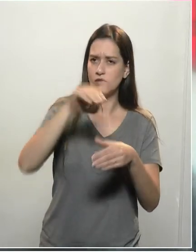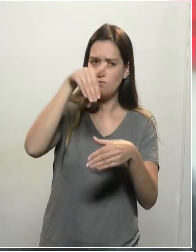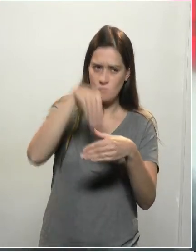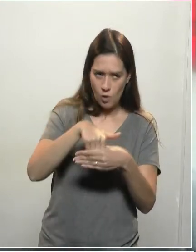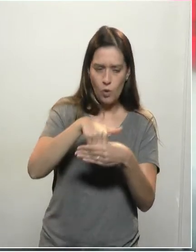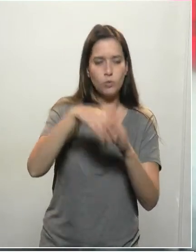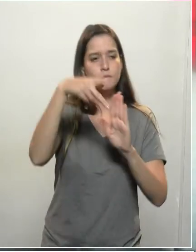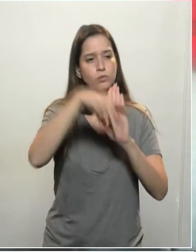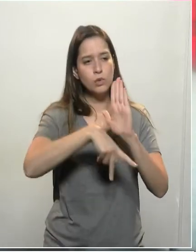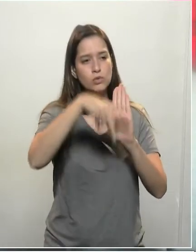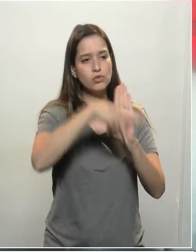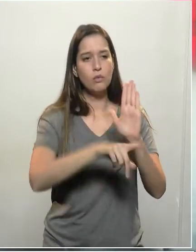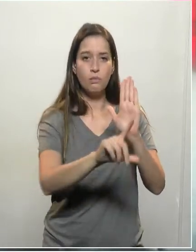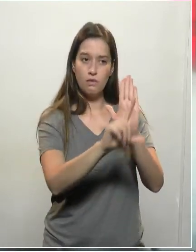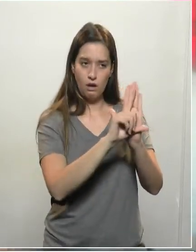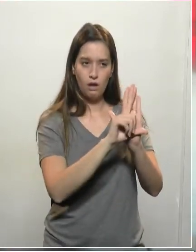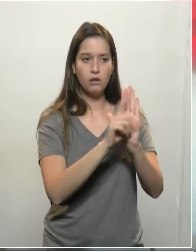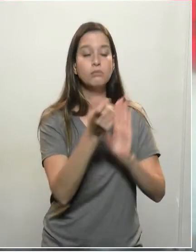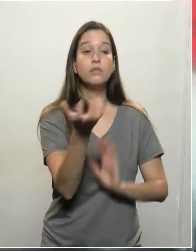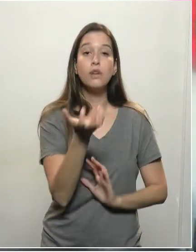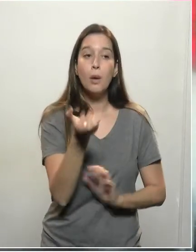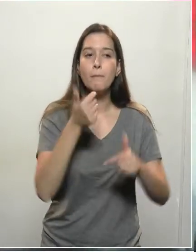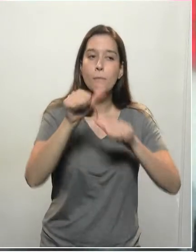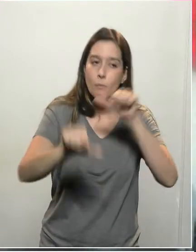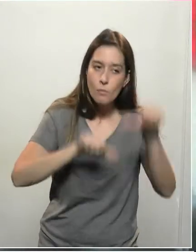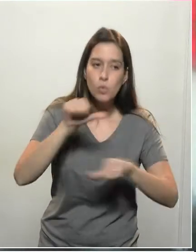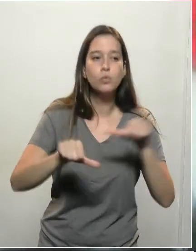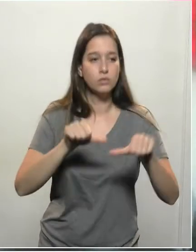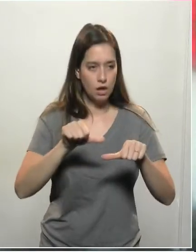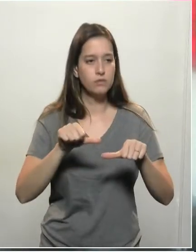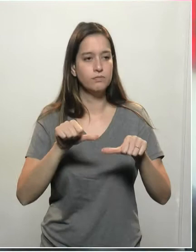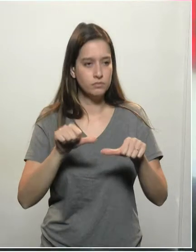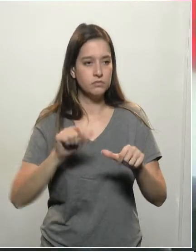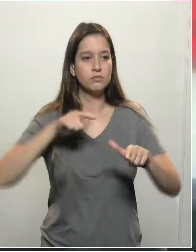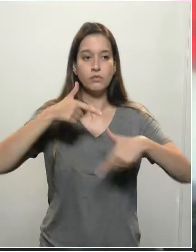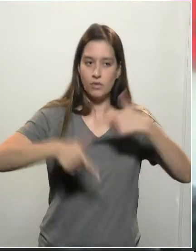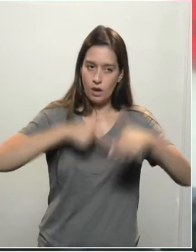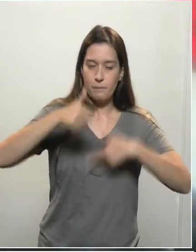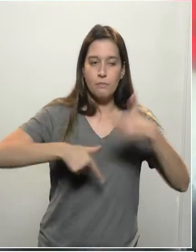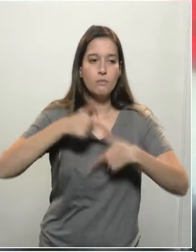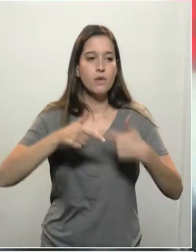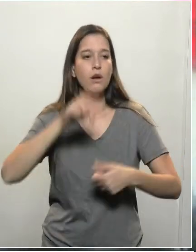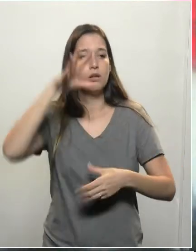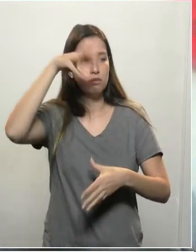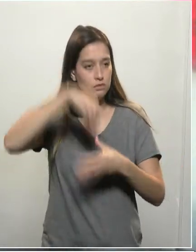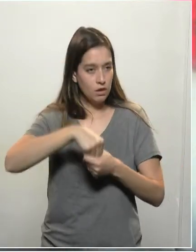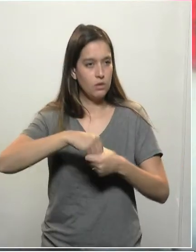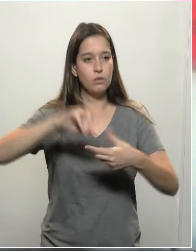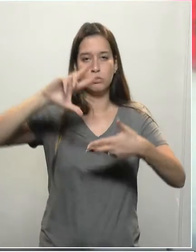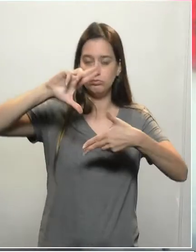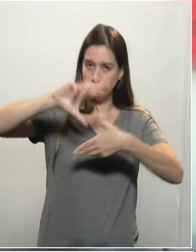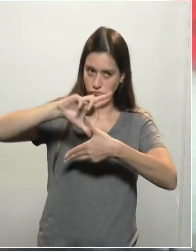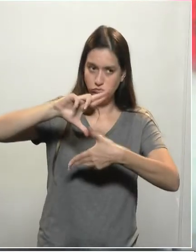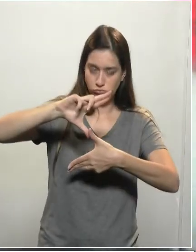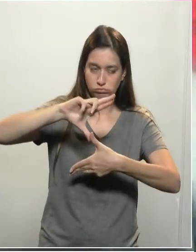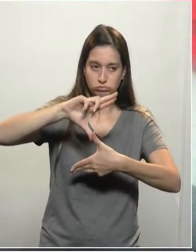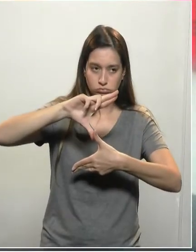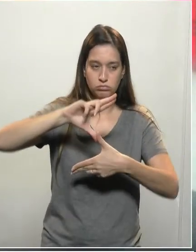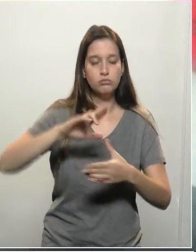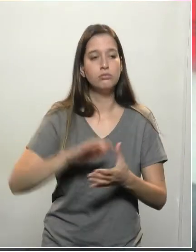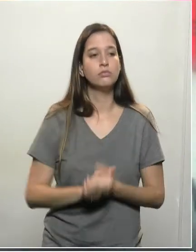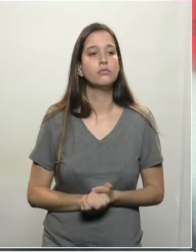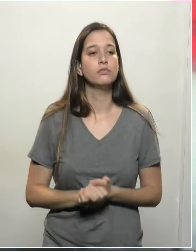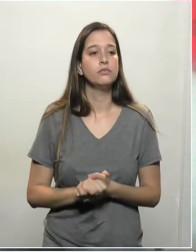pretende alterar a forma de agir e atuar da Companhia de Saneamento do Estado do Paraná, da